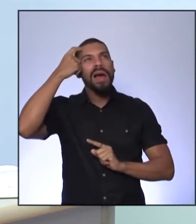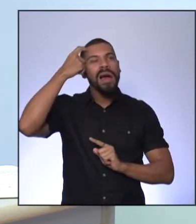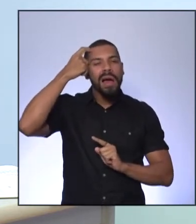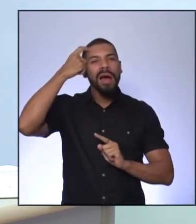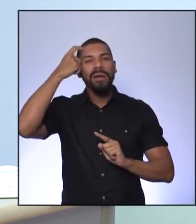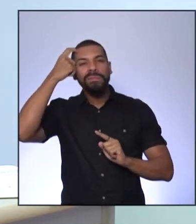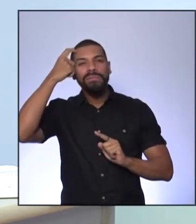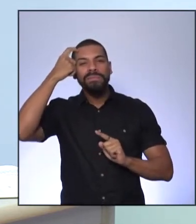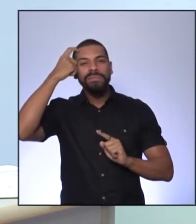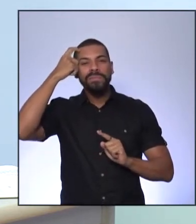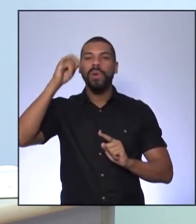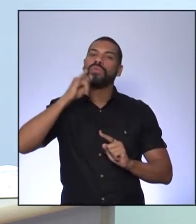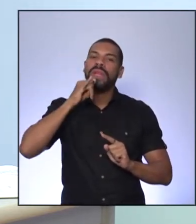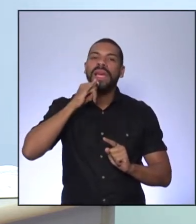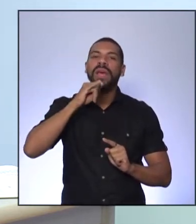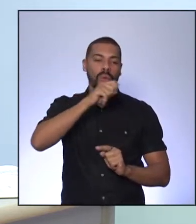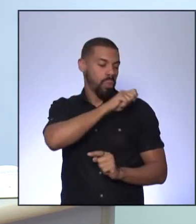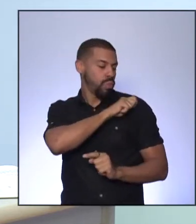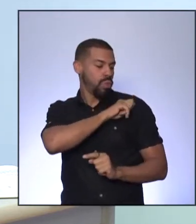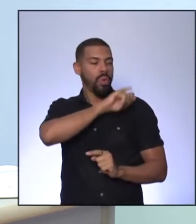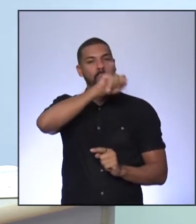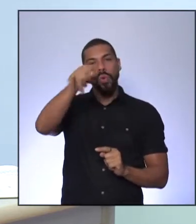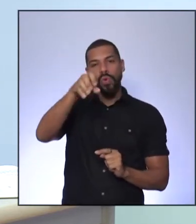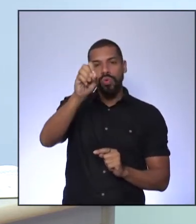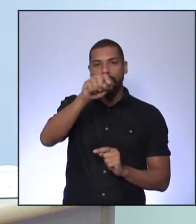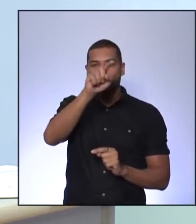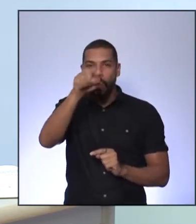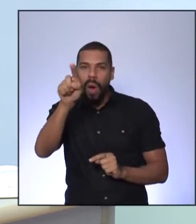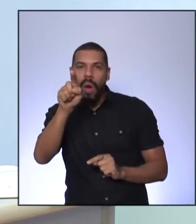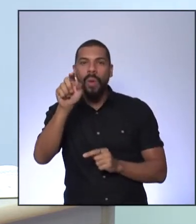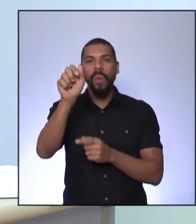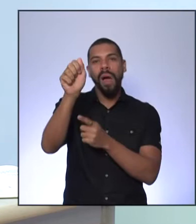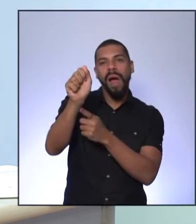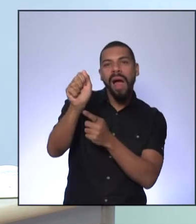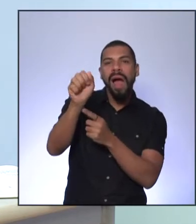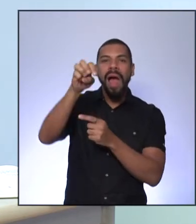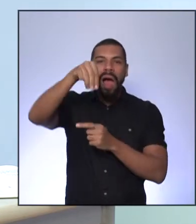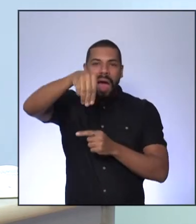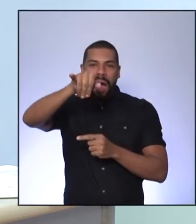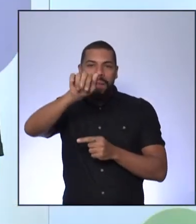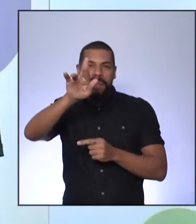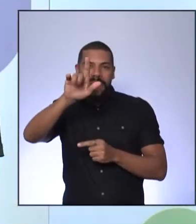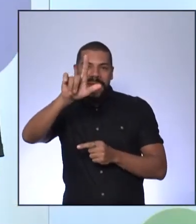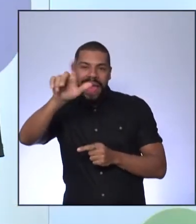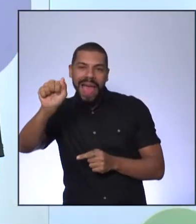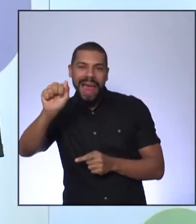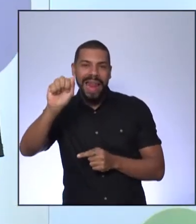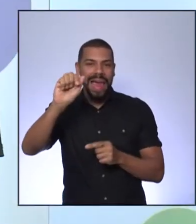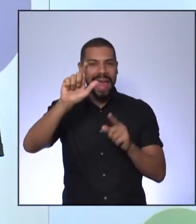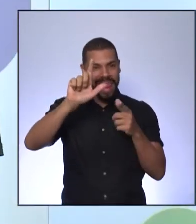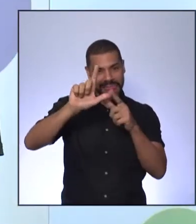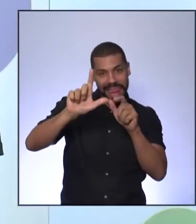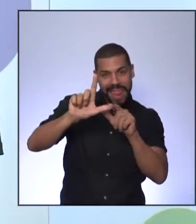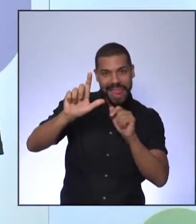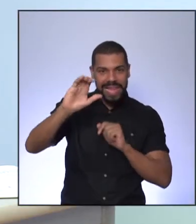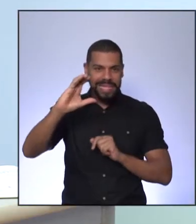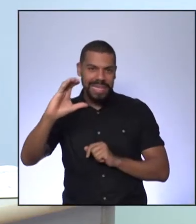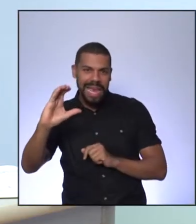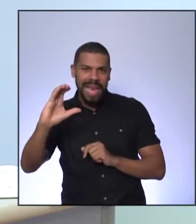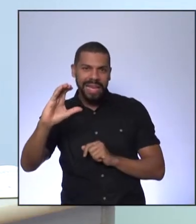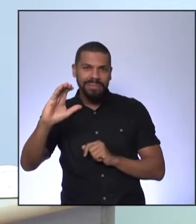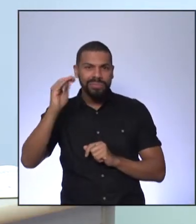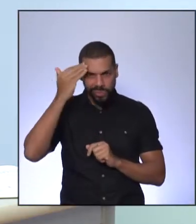tem, o João Vitor colocou que é a letra a Mirella colocou que é a letra C. Então, pedir para eles